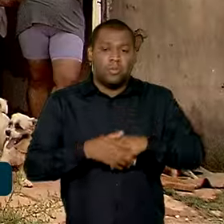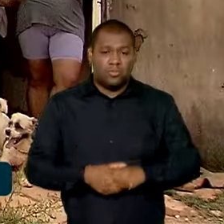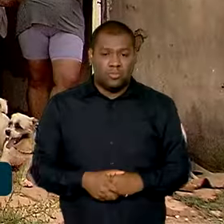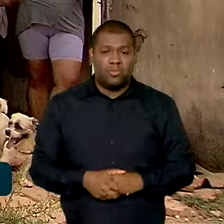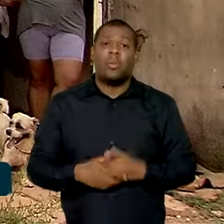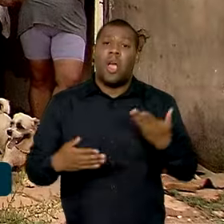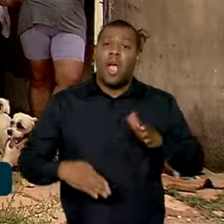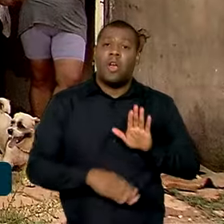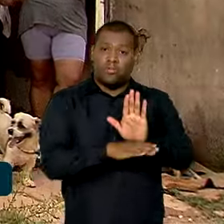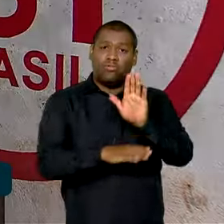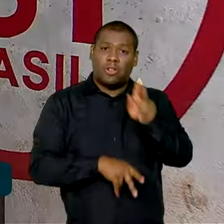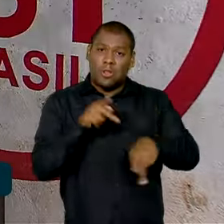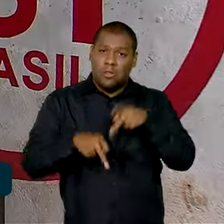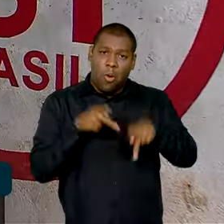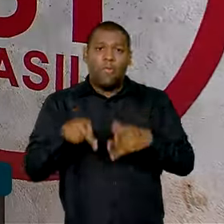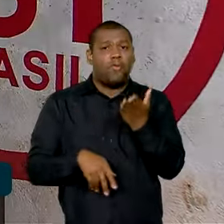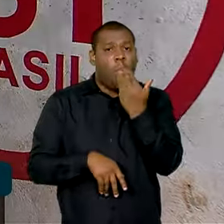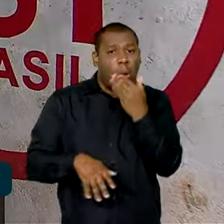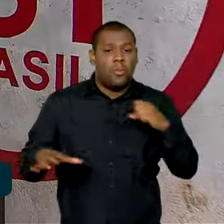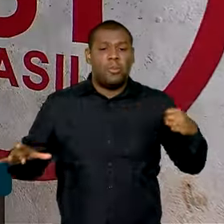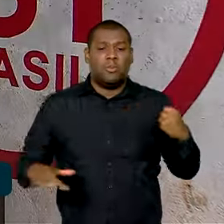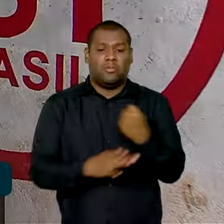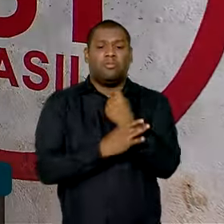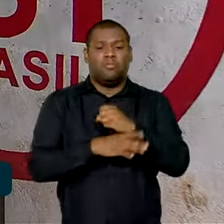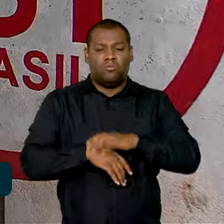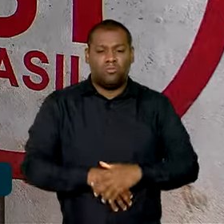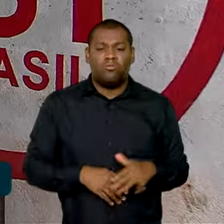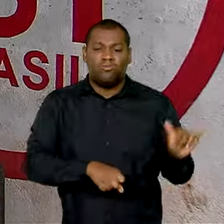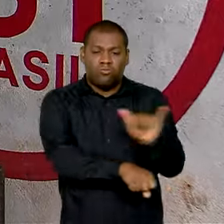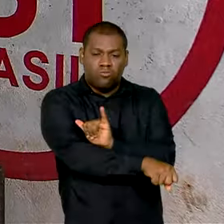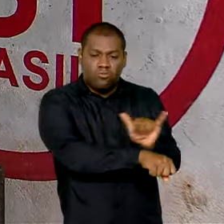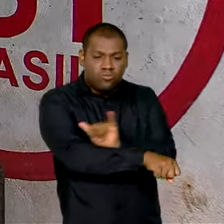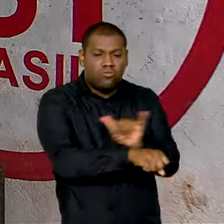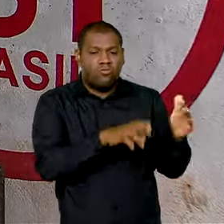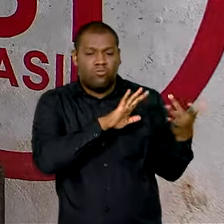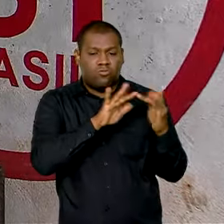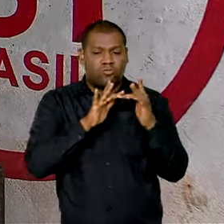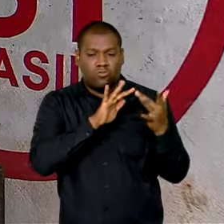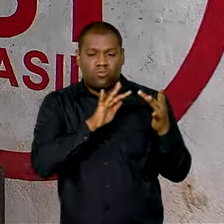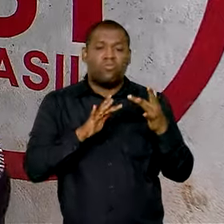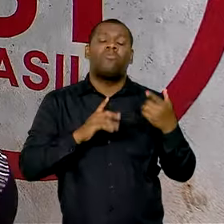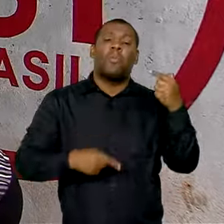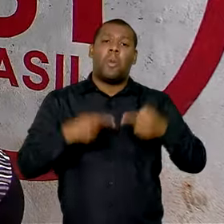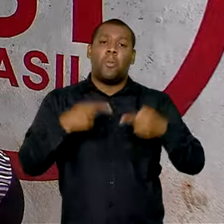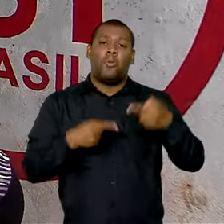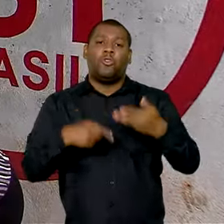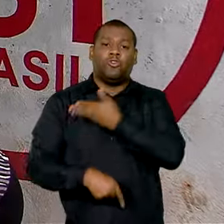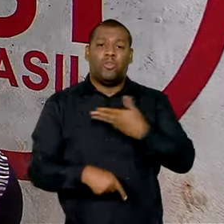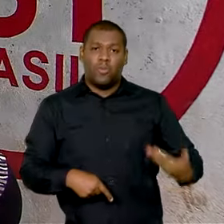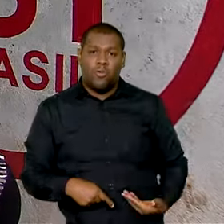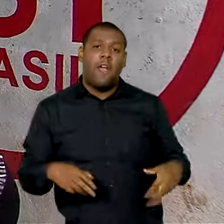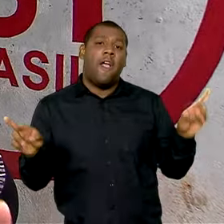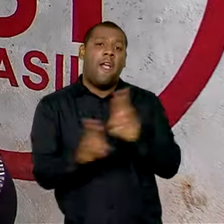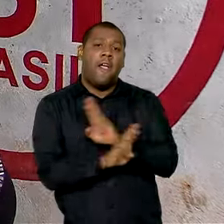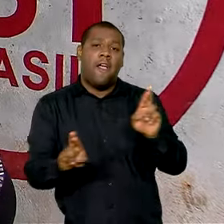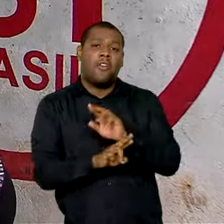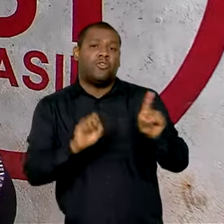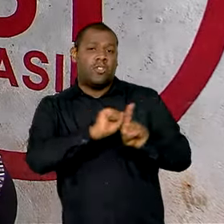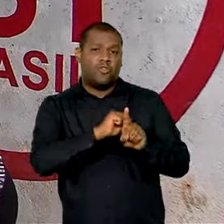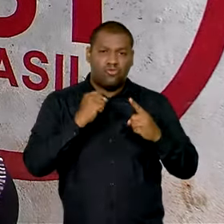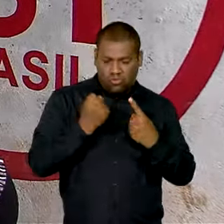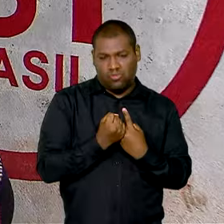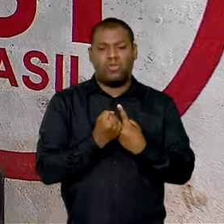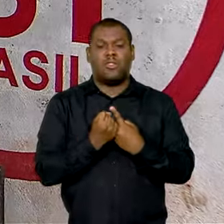a insegurança alimentar. Um conjunto de ações que foram remontadas políticas públicas, a rede de assistência social que está